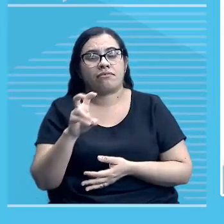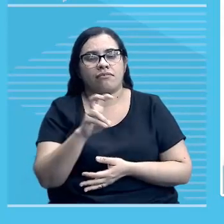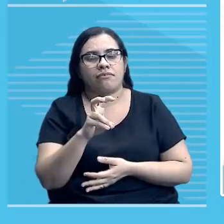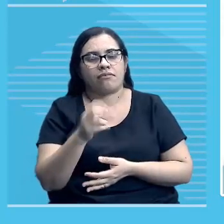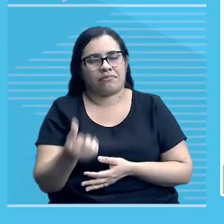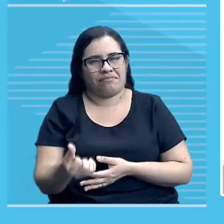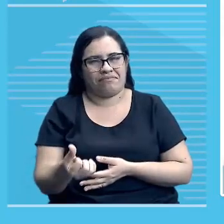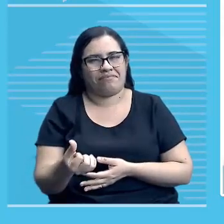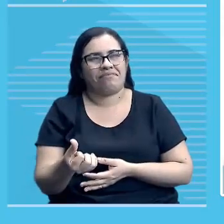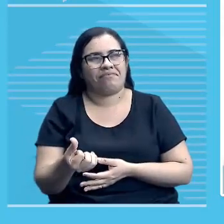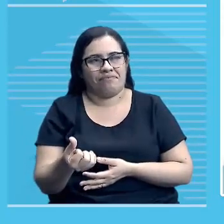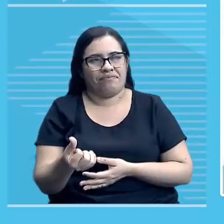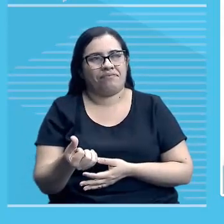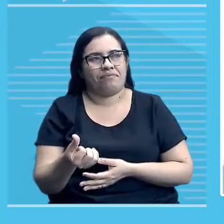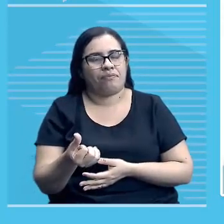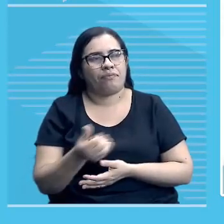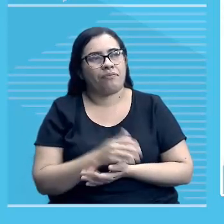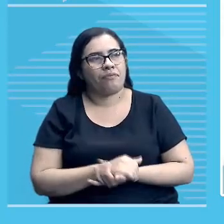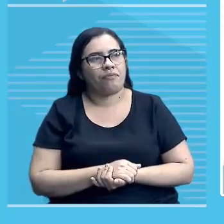56.